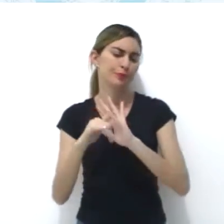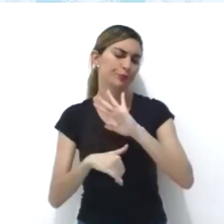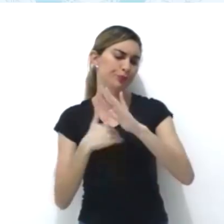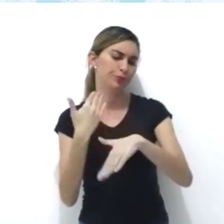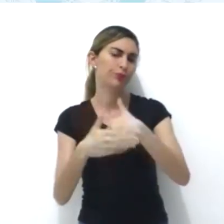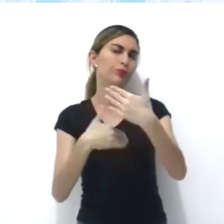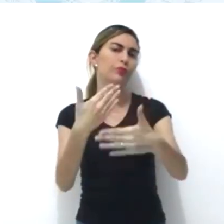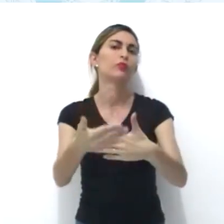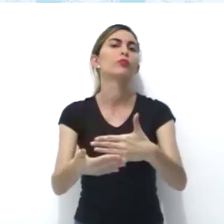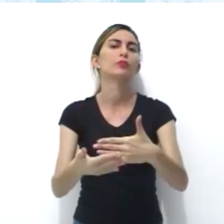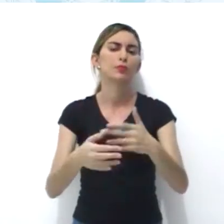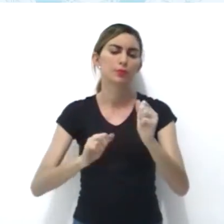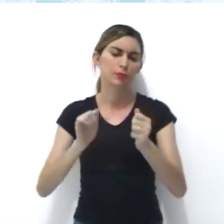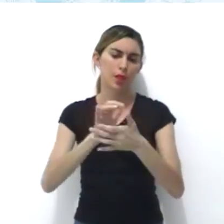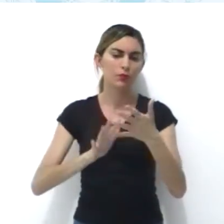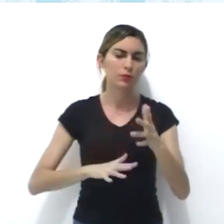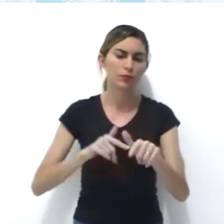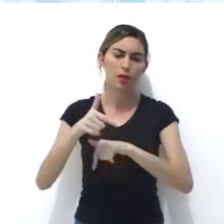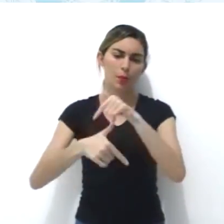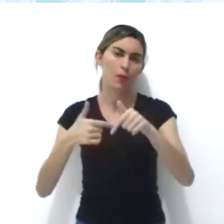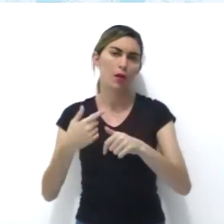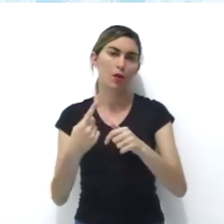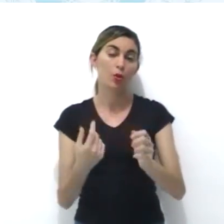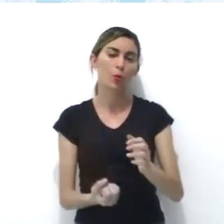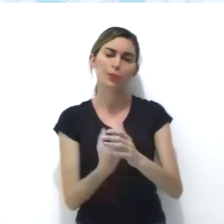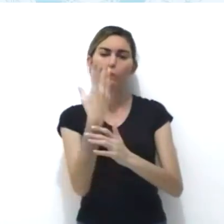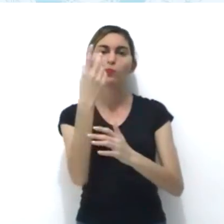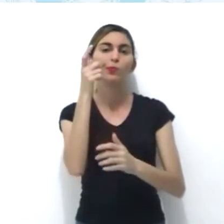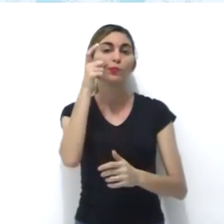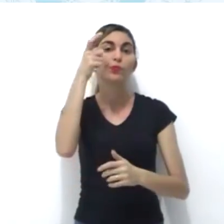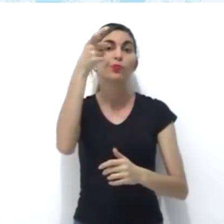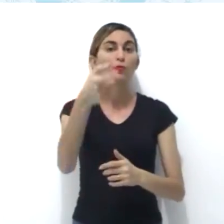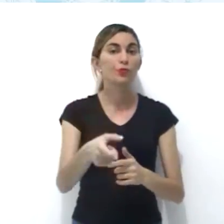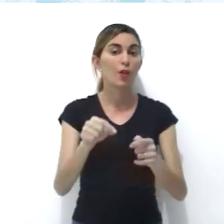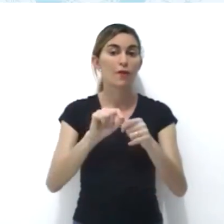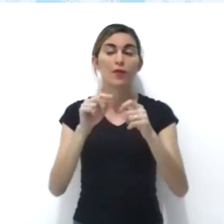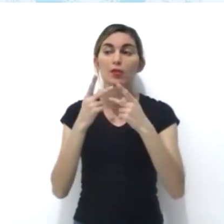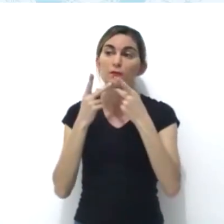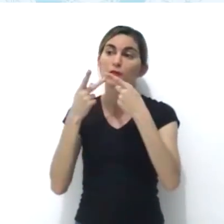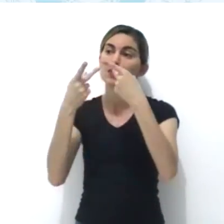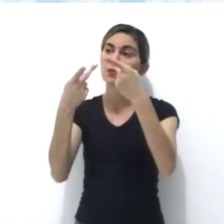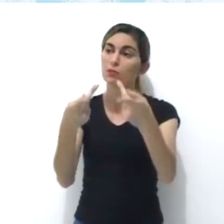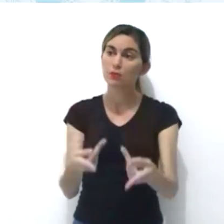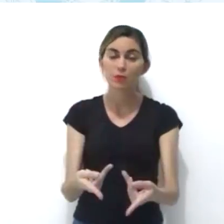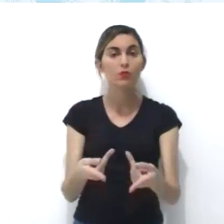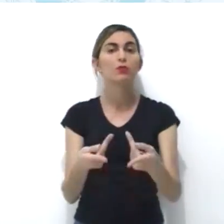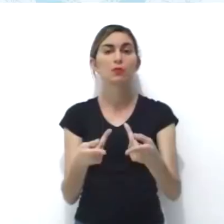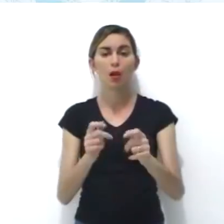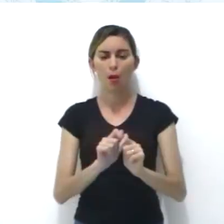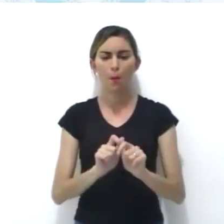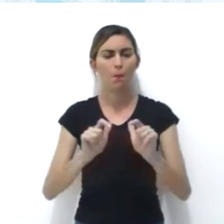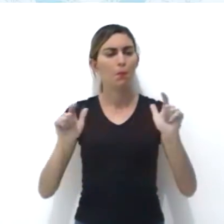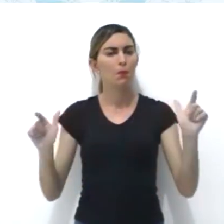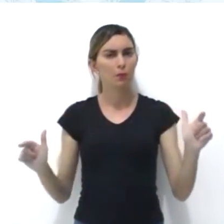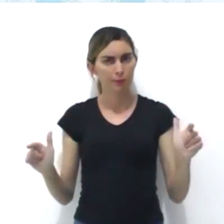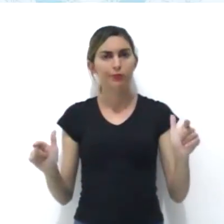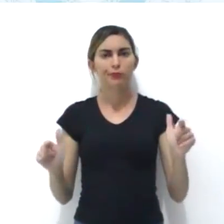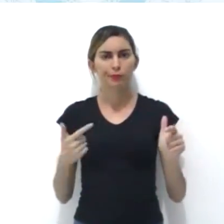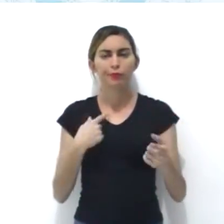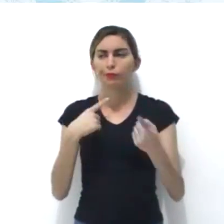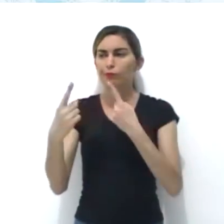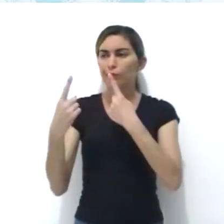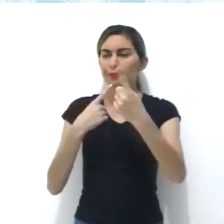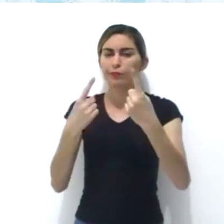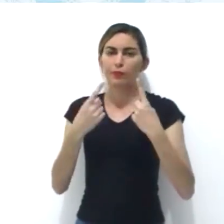aí no decorrer das atividades do clube surge o interesse por fazer uma visita, né, por